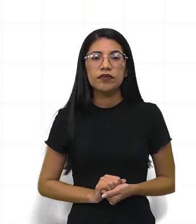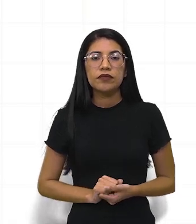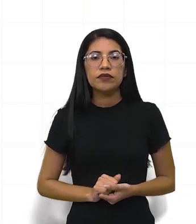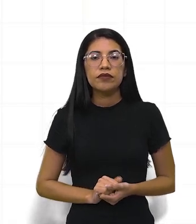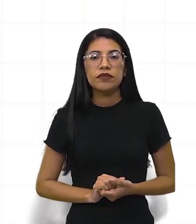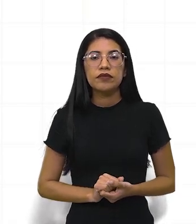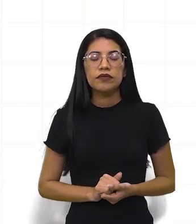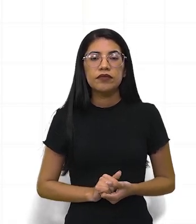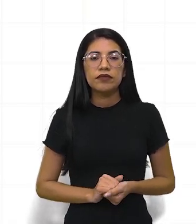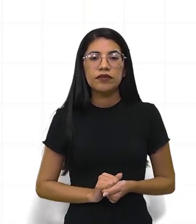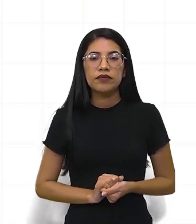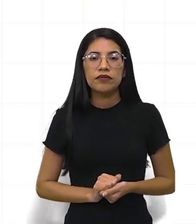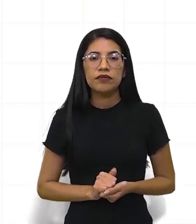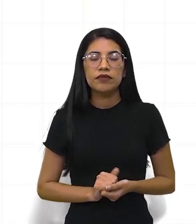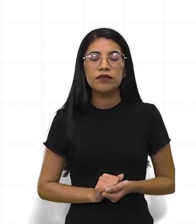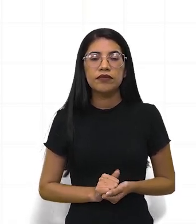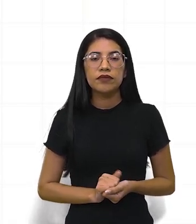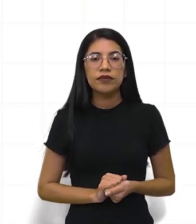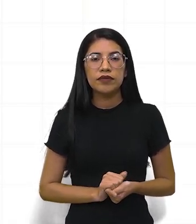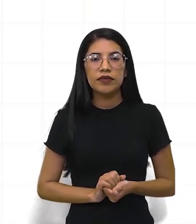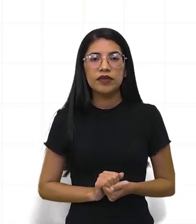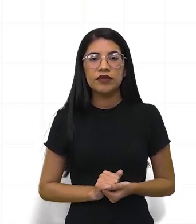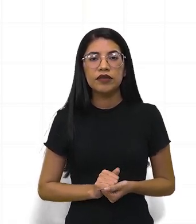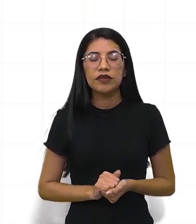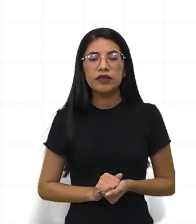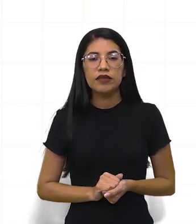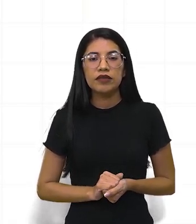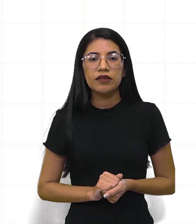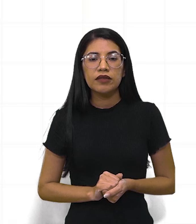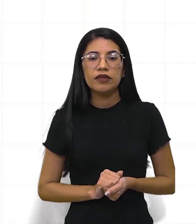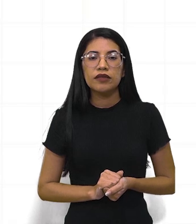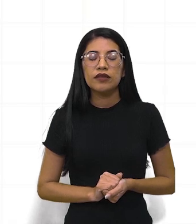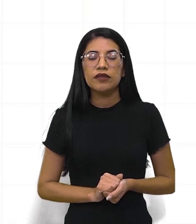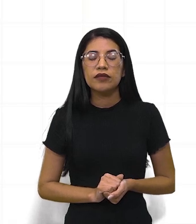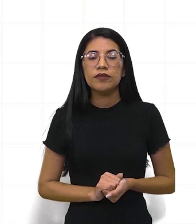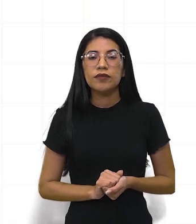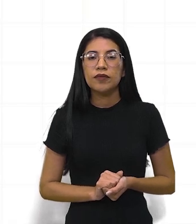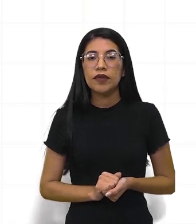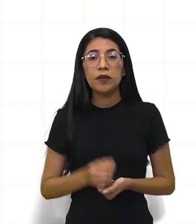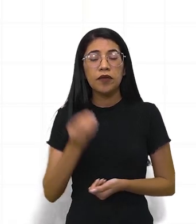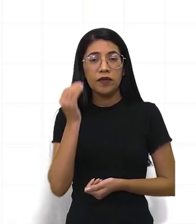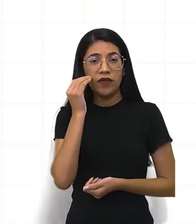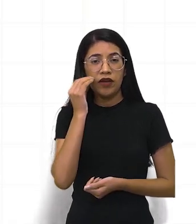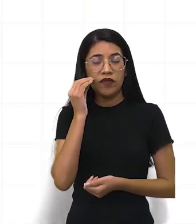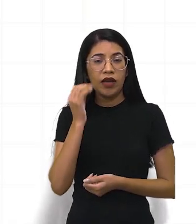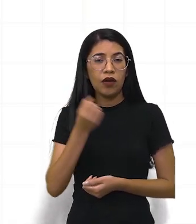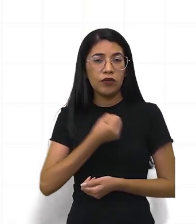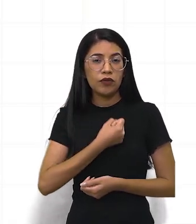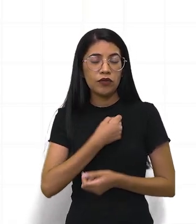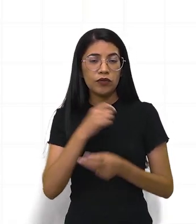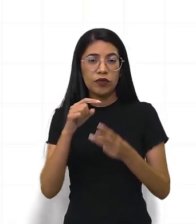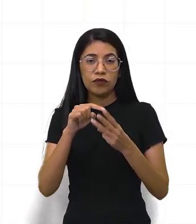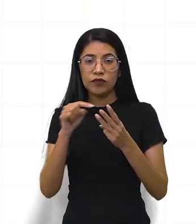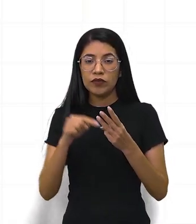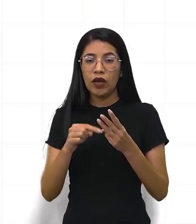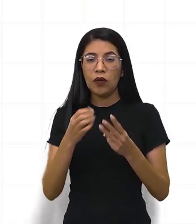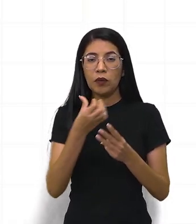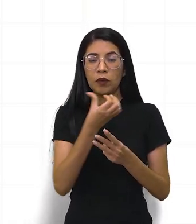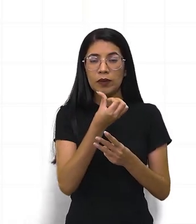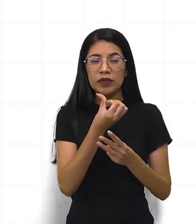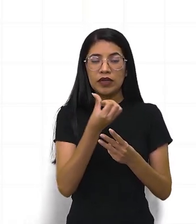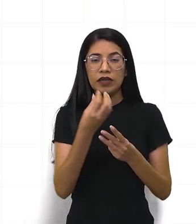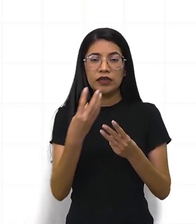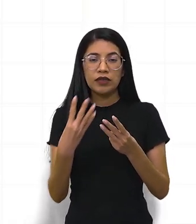Você vai observar os dois últimos algarismos. Quem são? O 6 e o 4, ou seja,